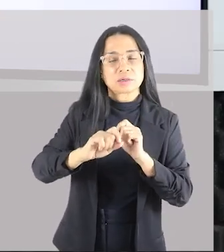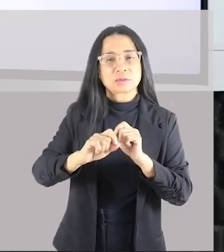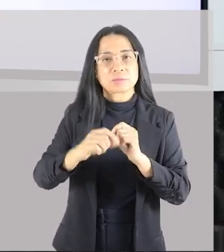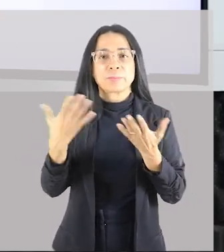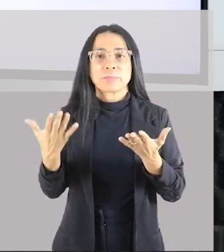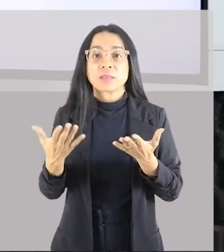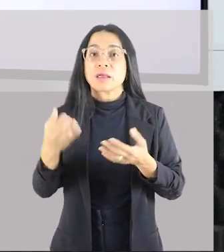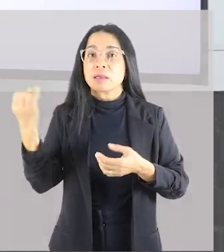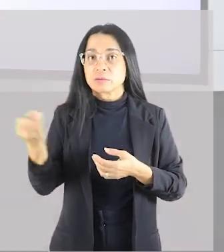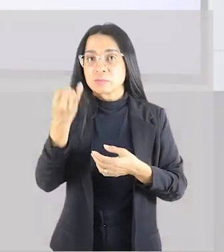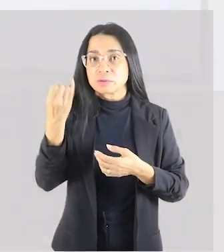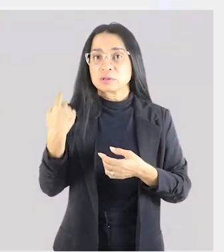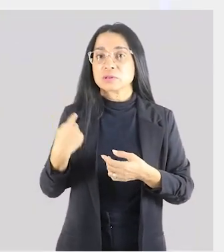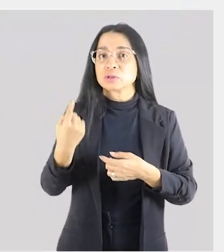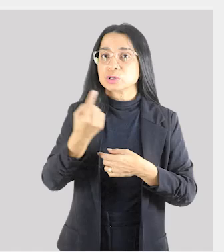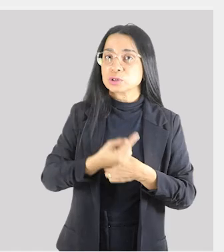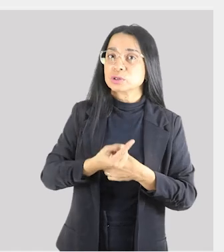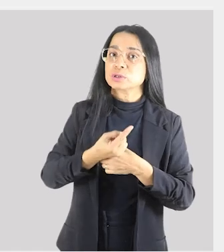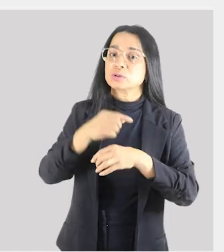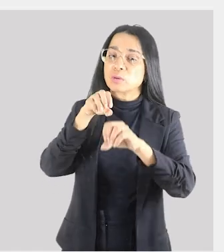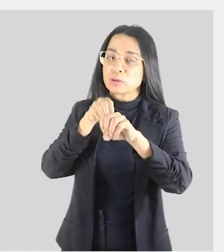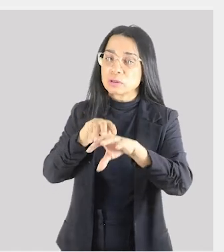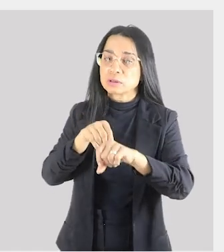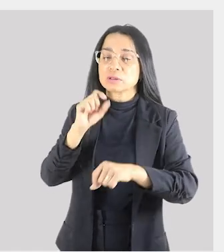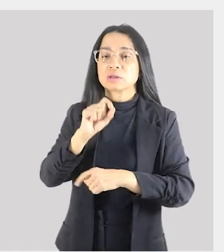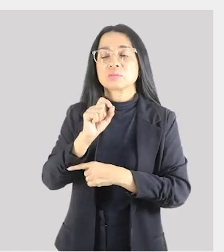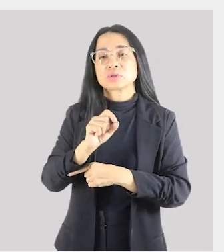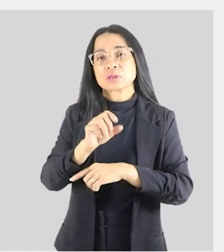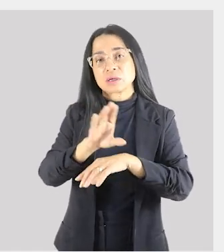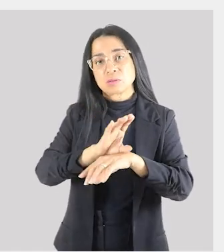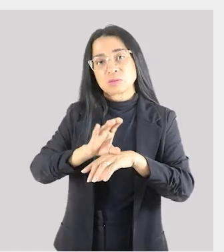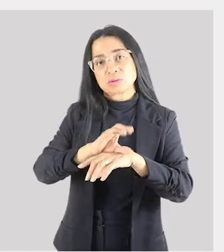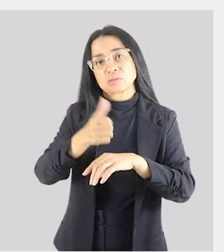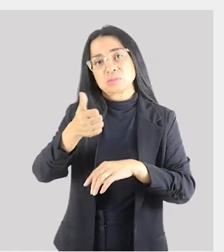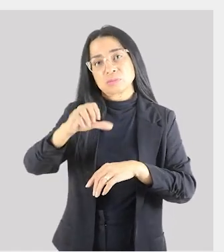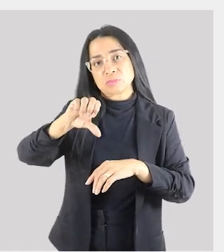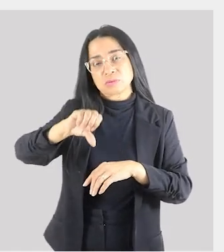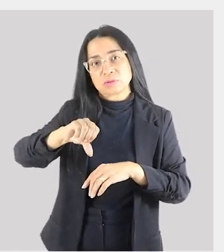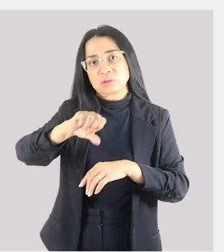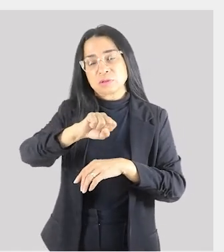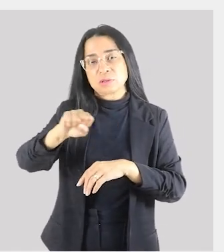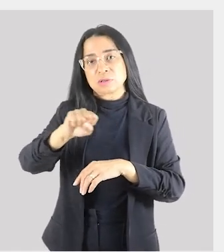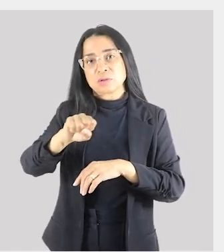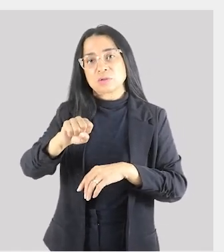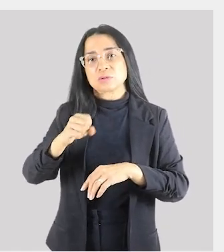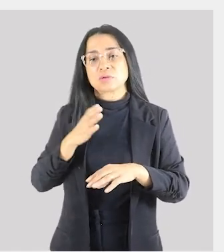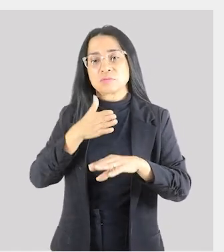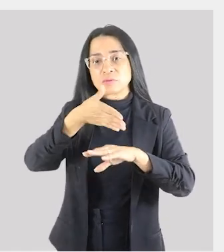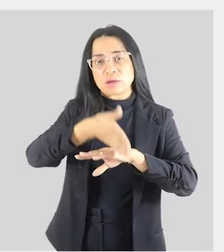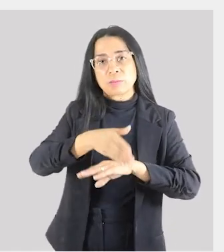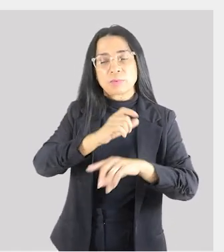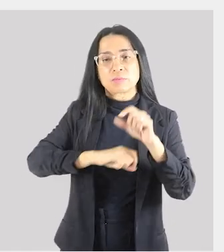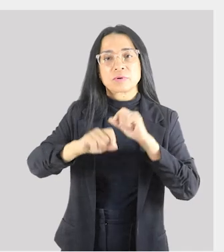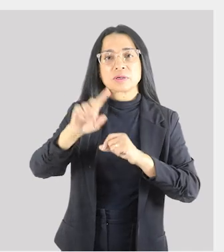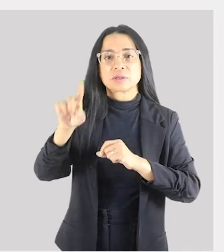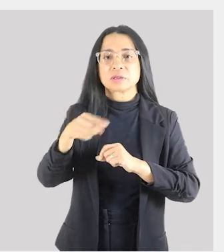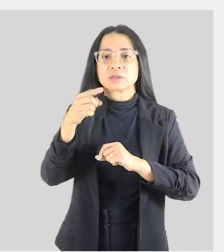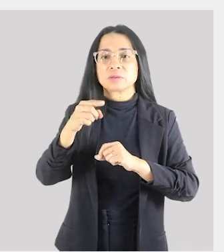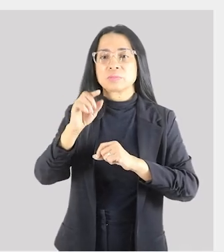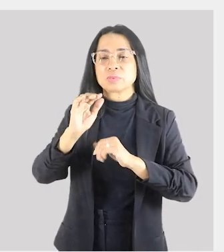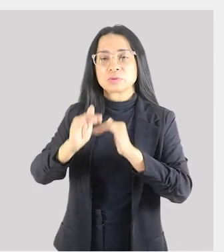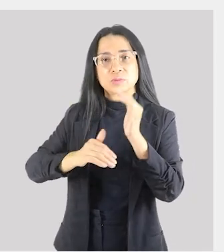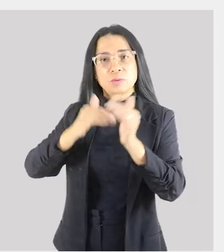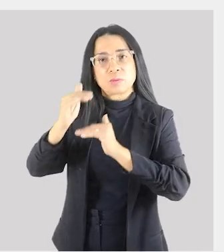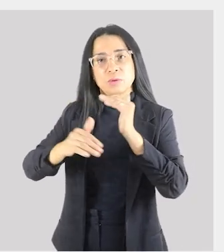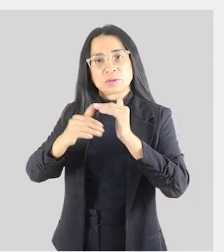fale para vocês sobre a nossa Constituição de 1988, que foi aprovada após o processo de redemocratização